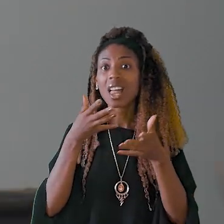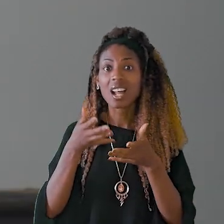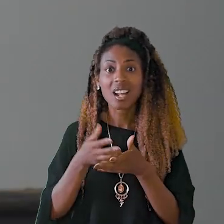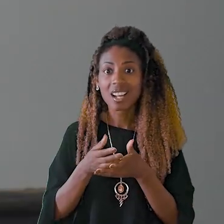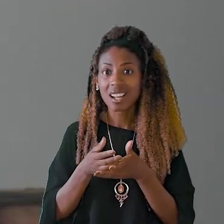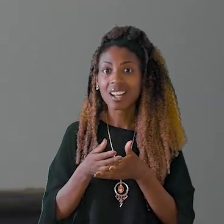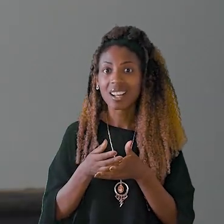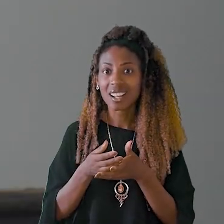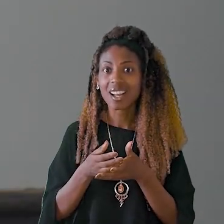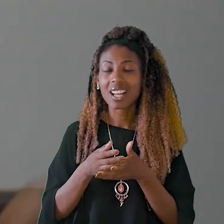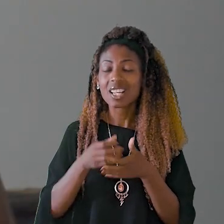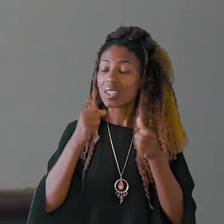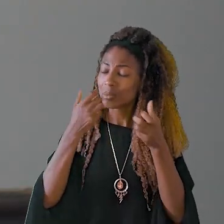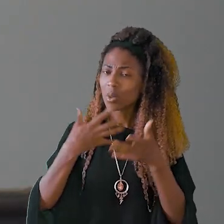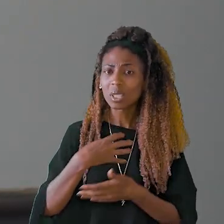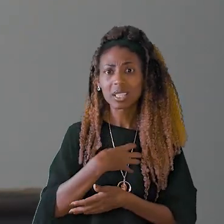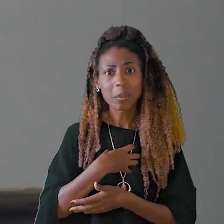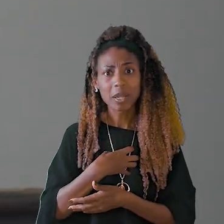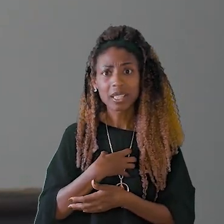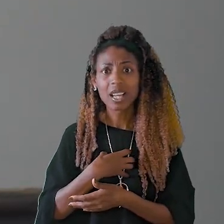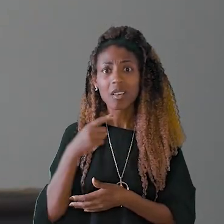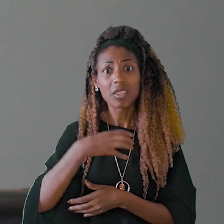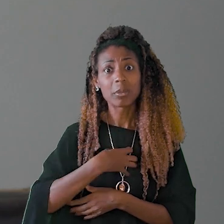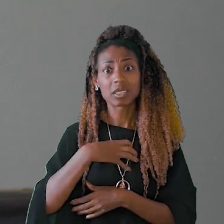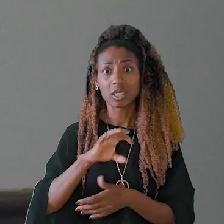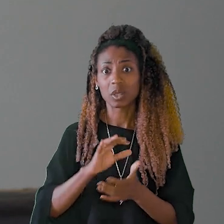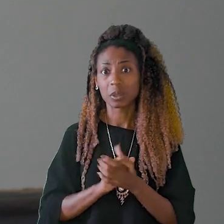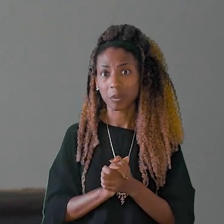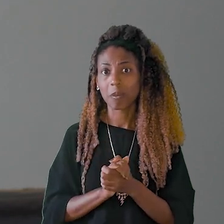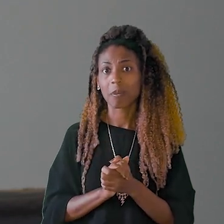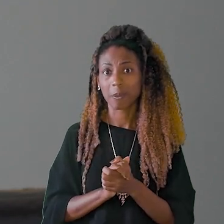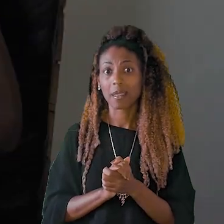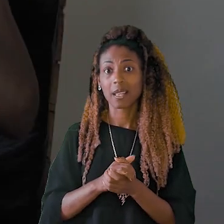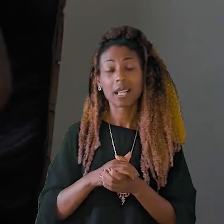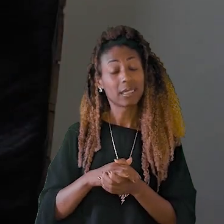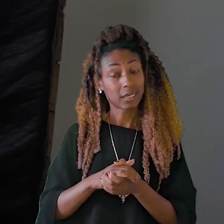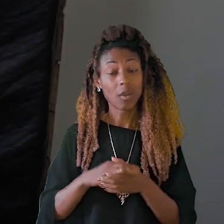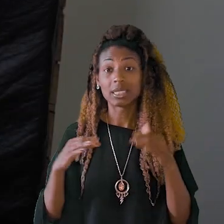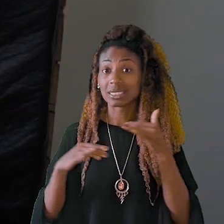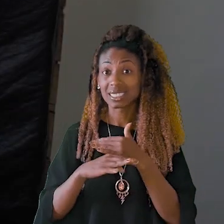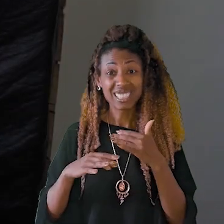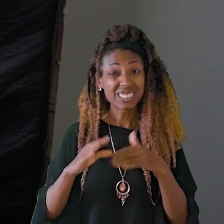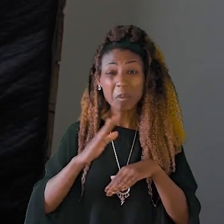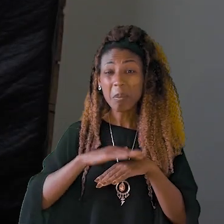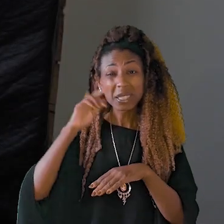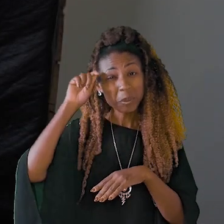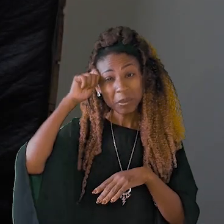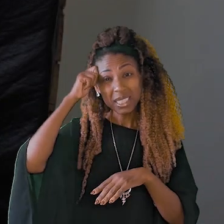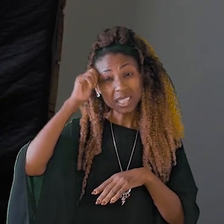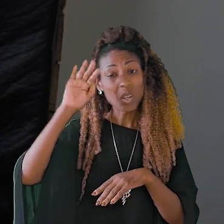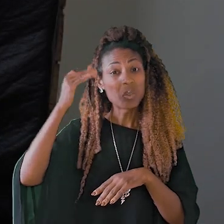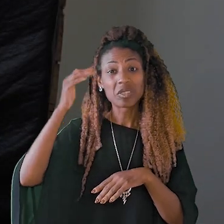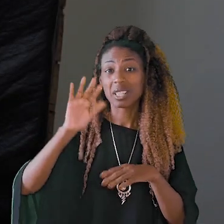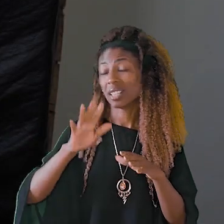colocou a bandeira da Bahia, falou da Bahia, veio pra Salvador, a cidade mais preta, né? Fora da África, então ela é uma pessoa muito esperta, uma